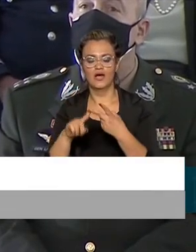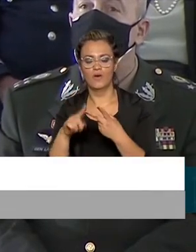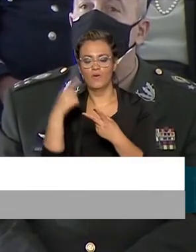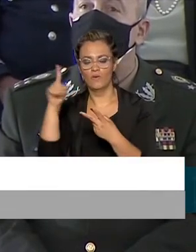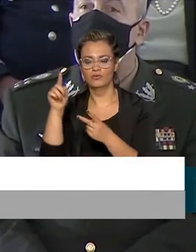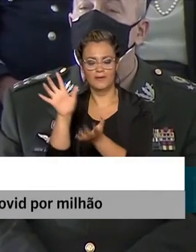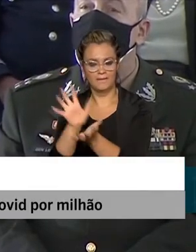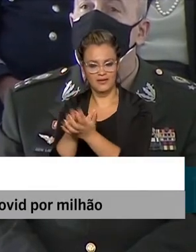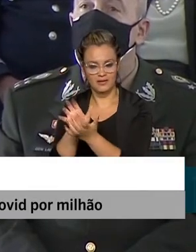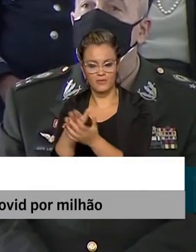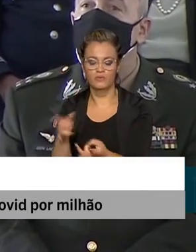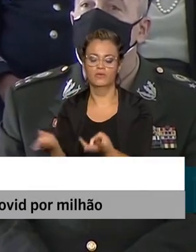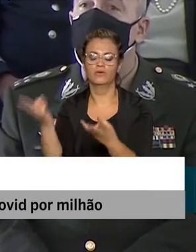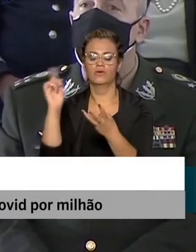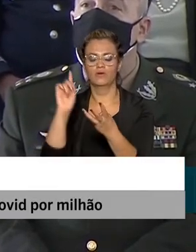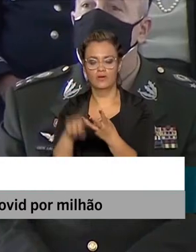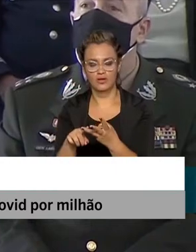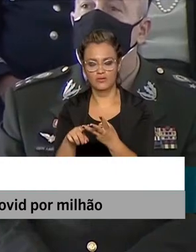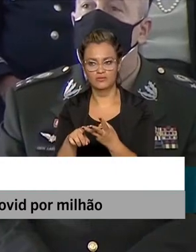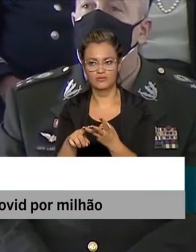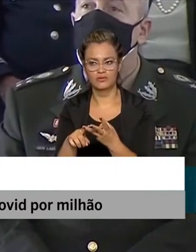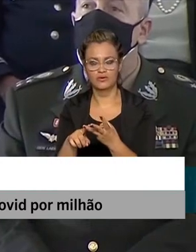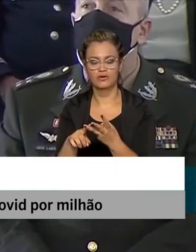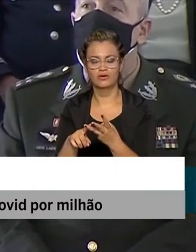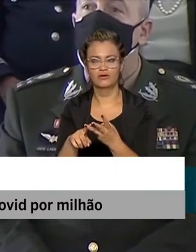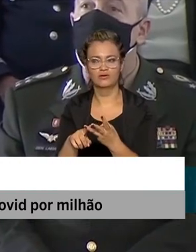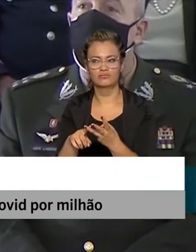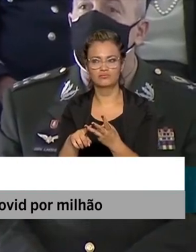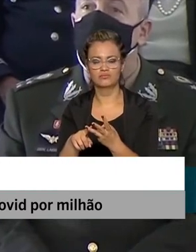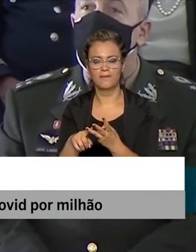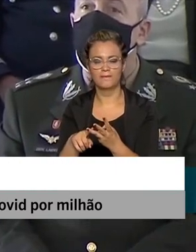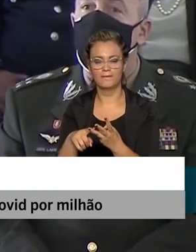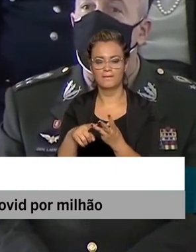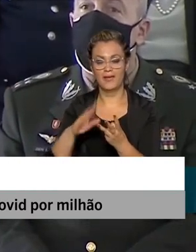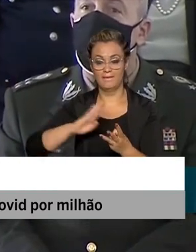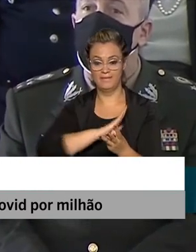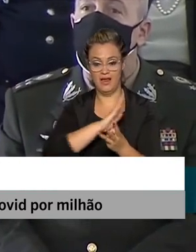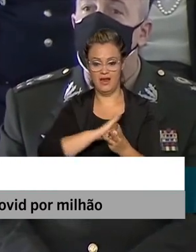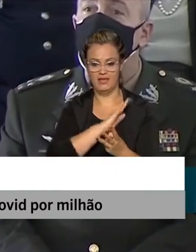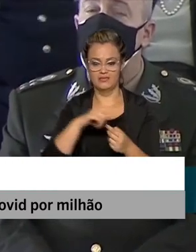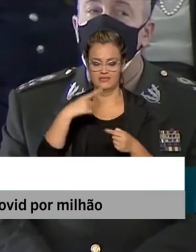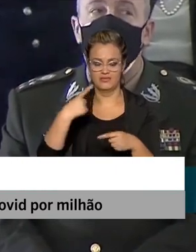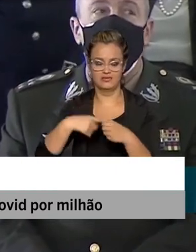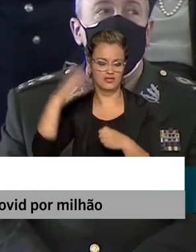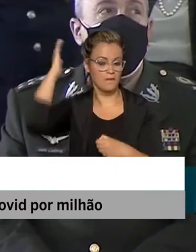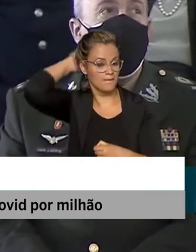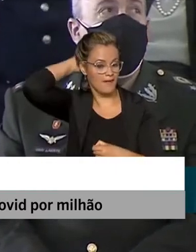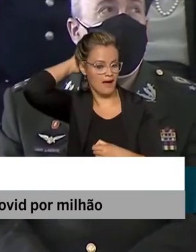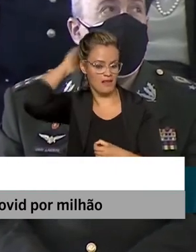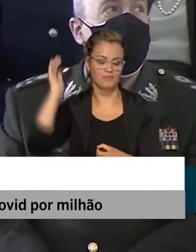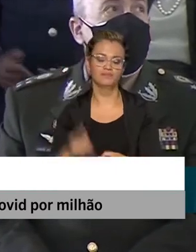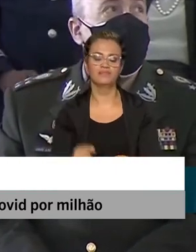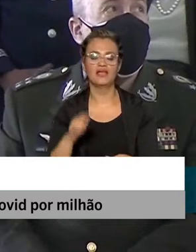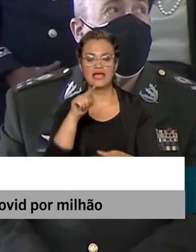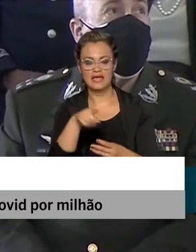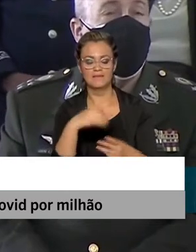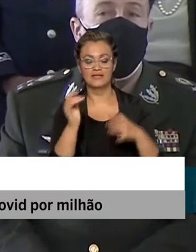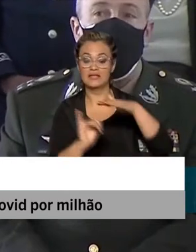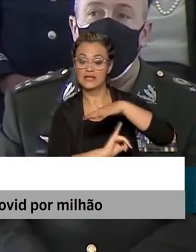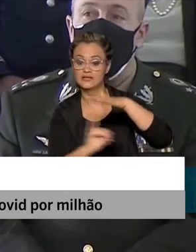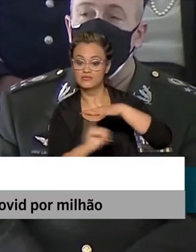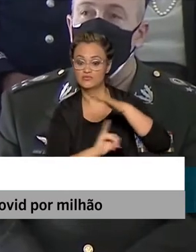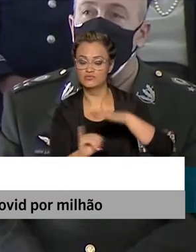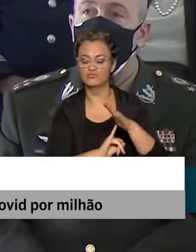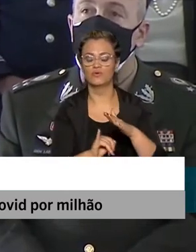Garanhuns, Pernambuco, e o 2º Batalhão de Infantaria de Selva, em Belém, no Pará. Foi ainda instrutor da Academia Militar